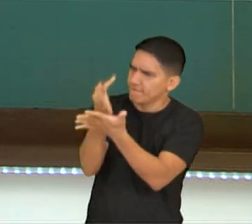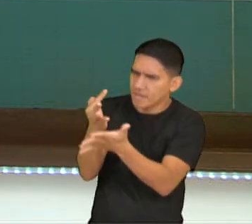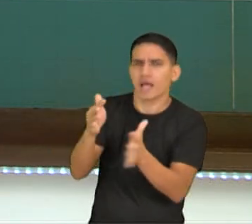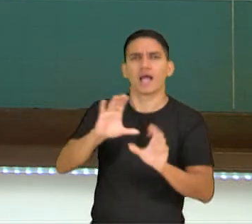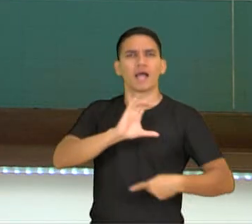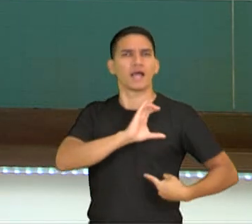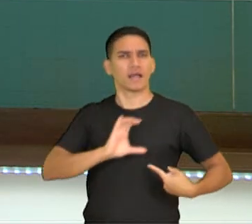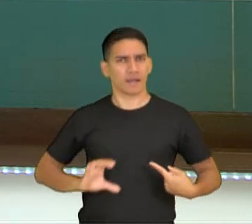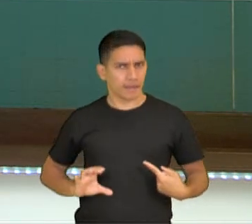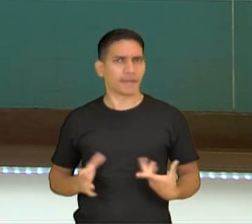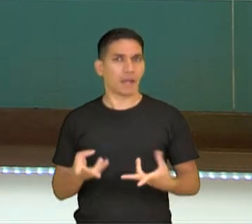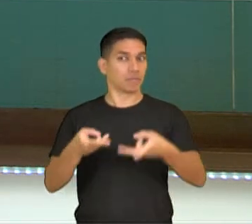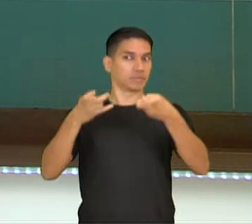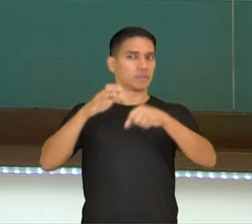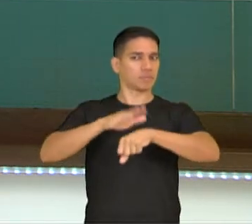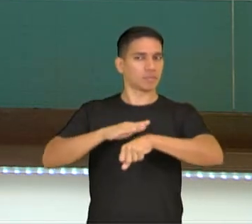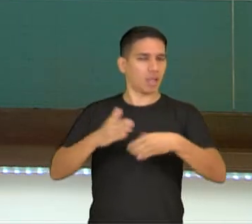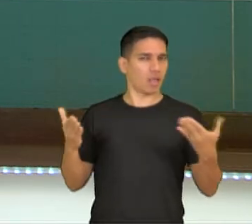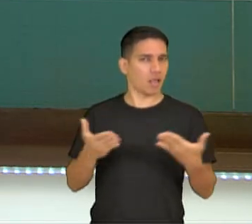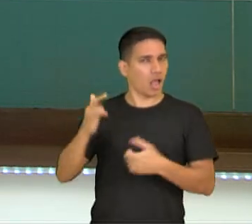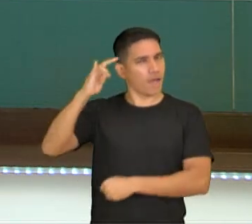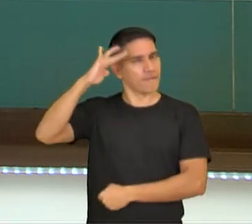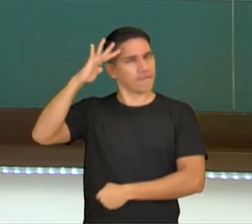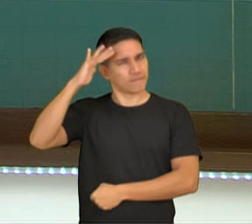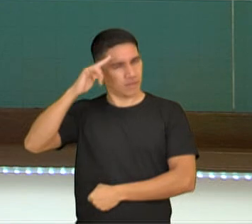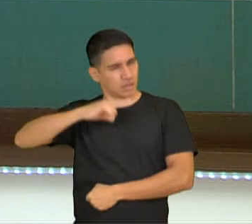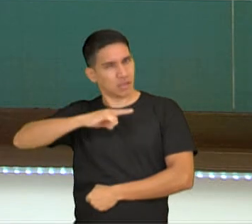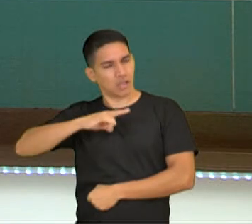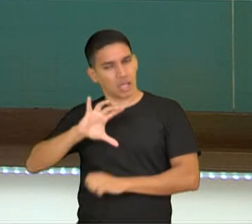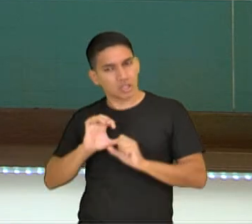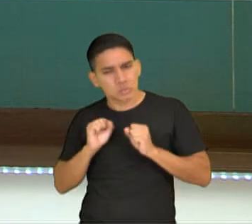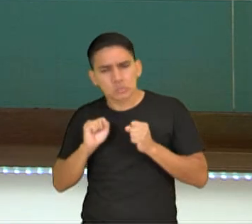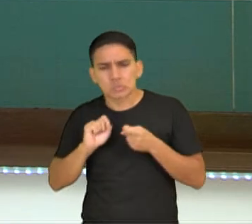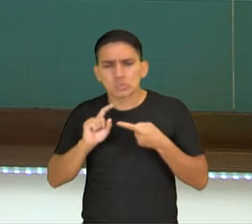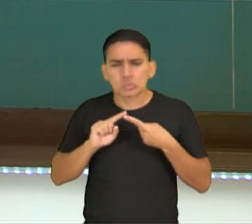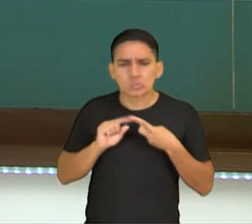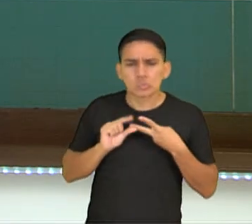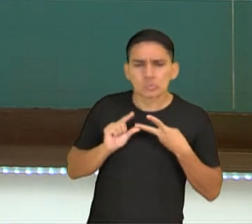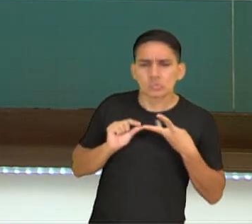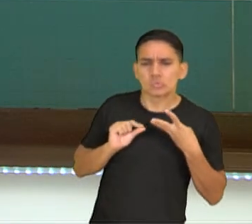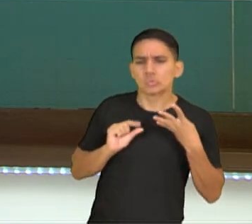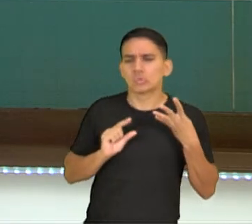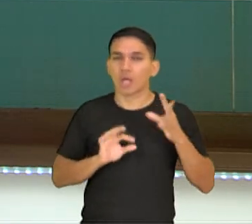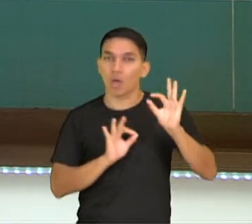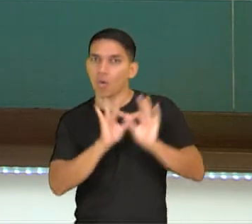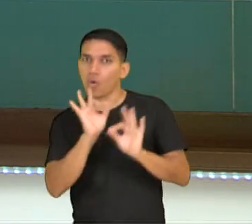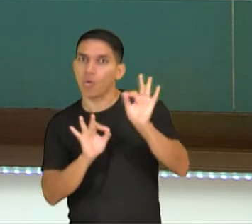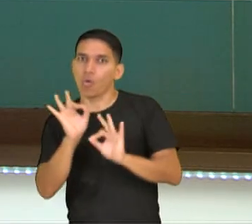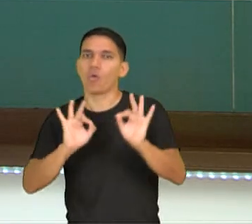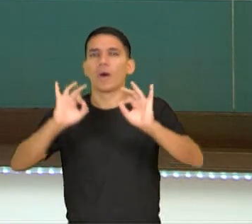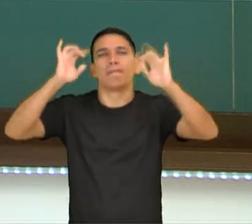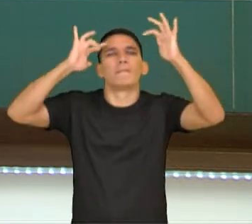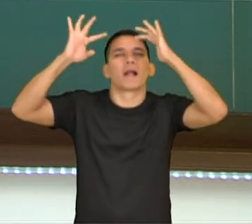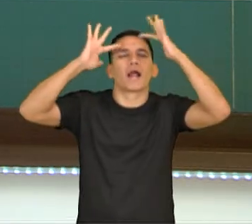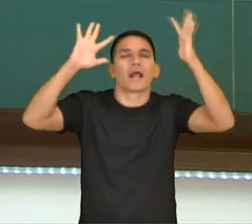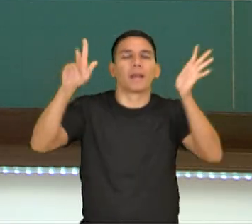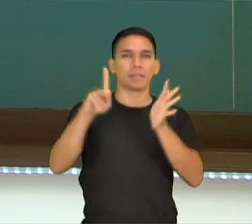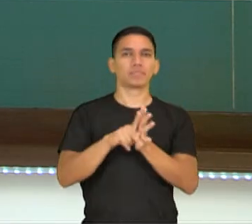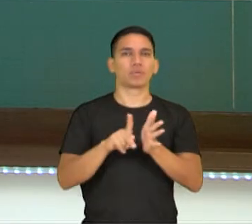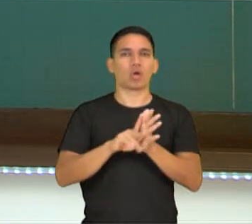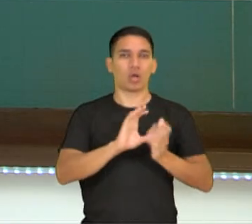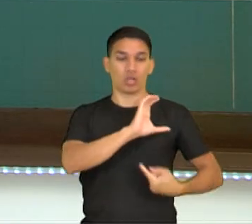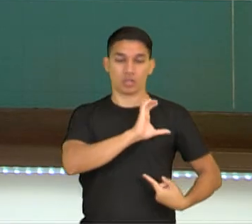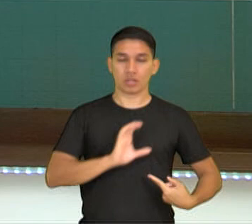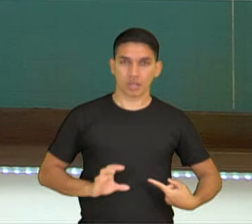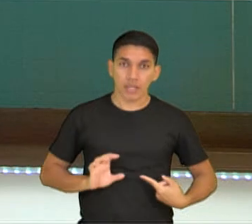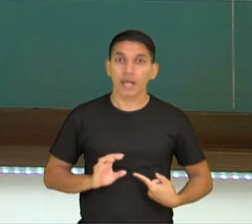nesse momento esses filósofos vão estar dedicados a estruturar o pensamento cristão a ponto de dar uma